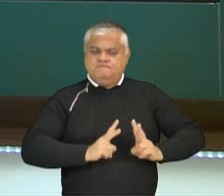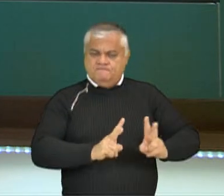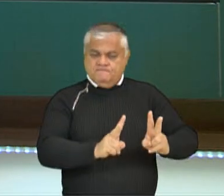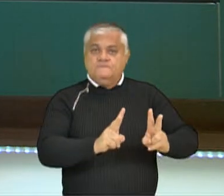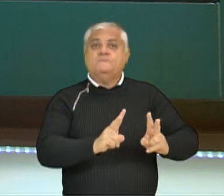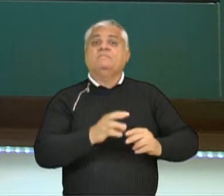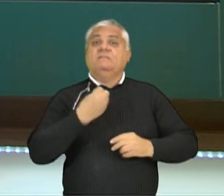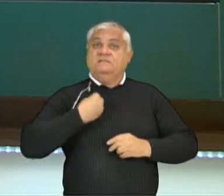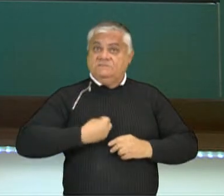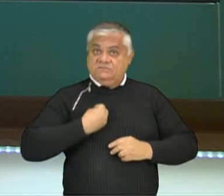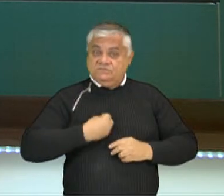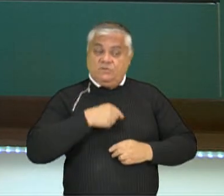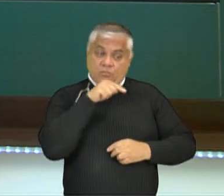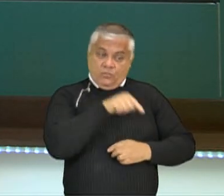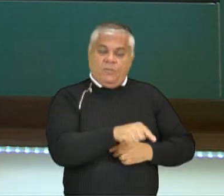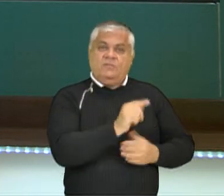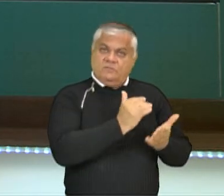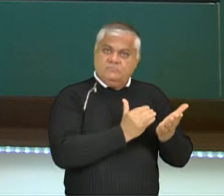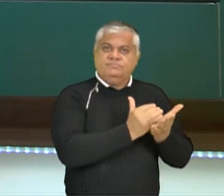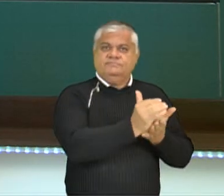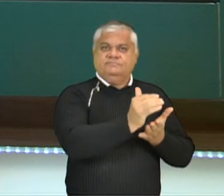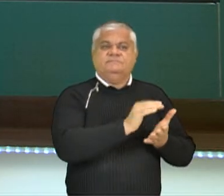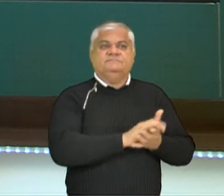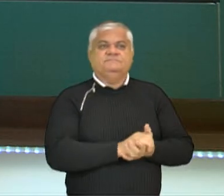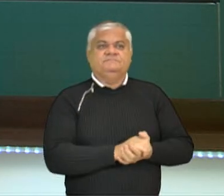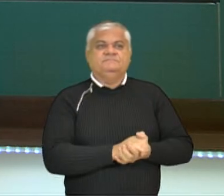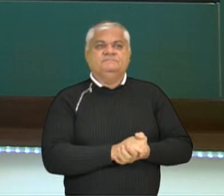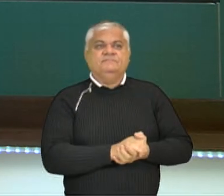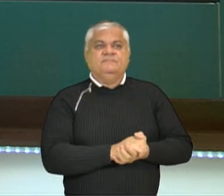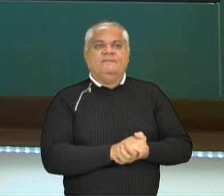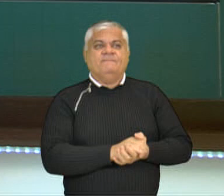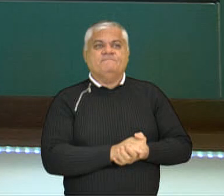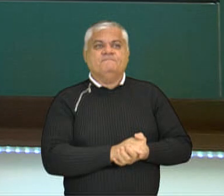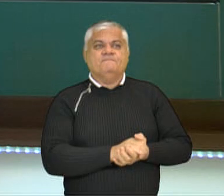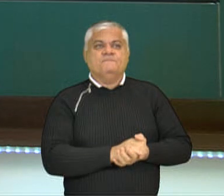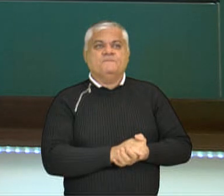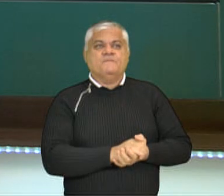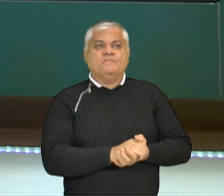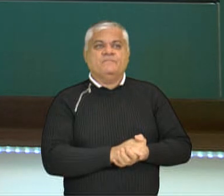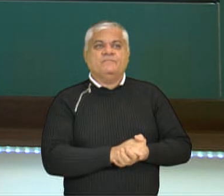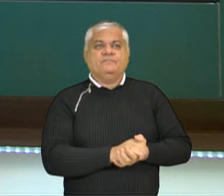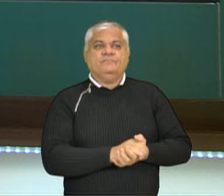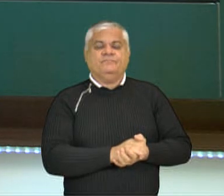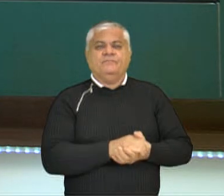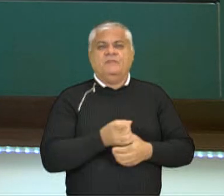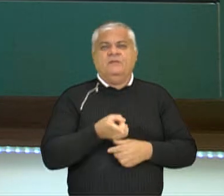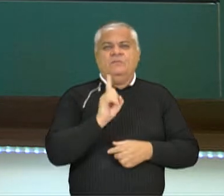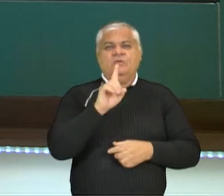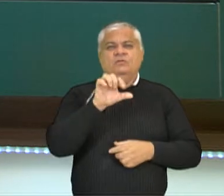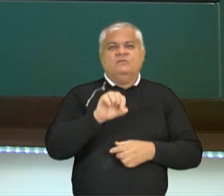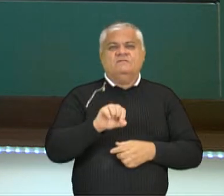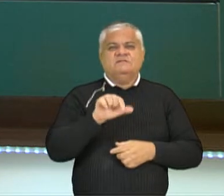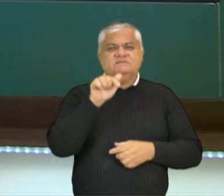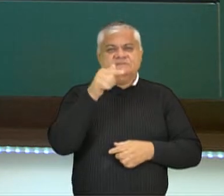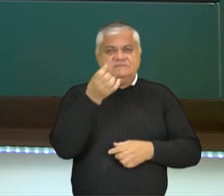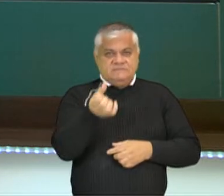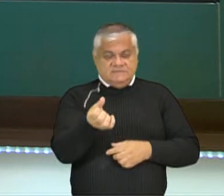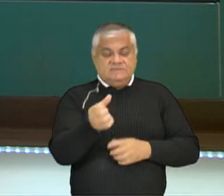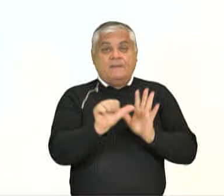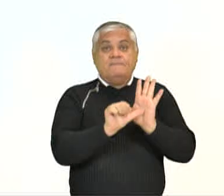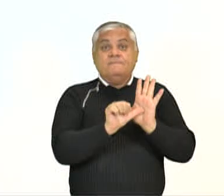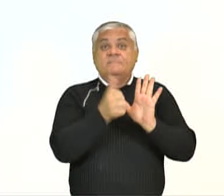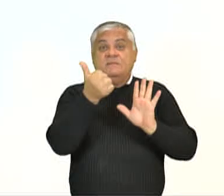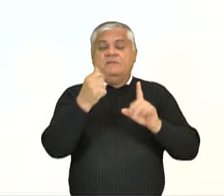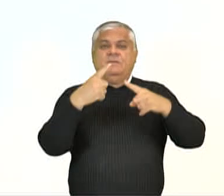Ele existiu a partir dali, em que foi criado. Foi criado para esse fim. Em 1976, teve a primeira participação